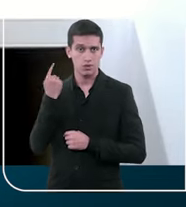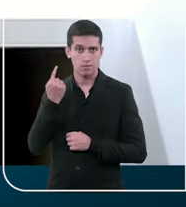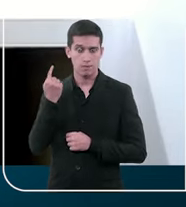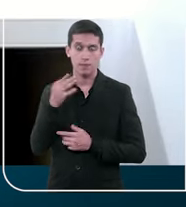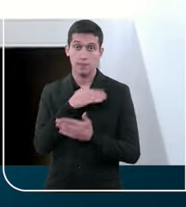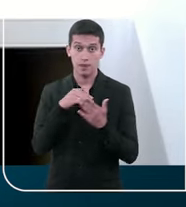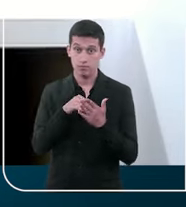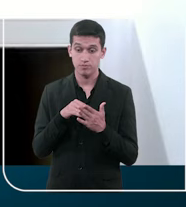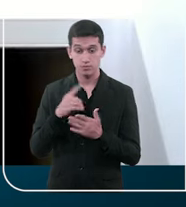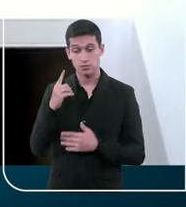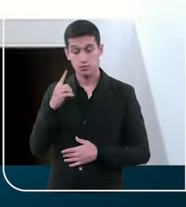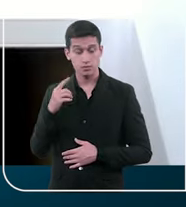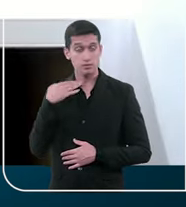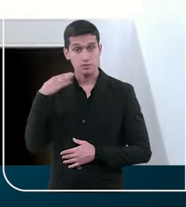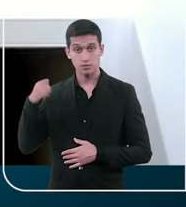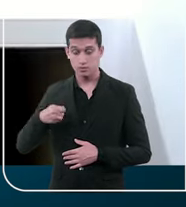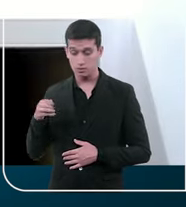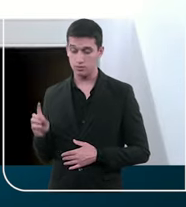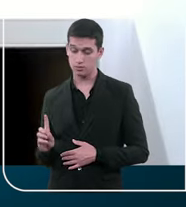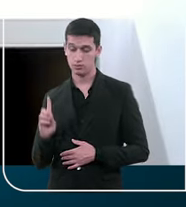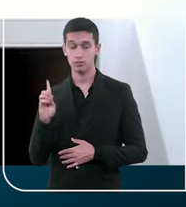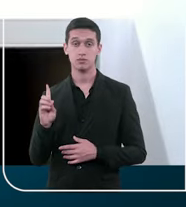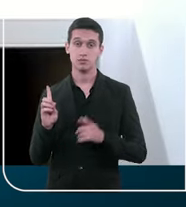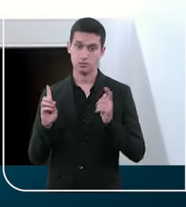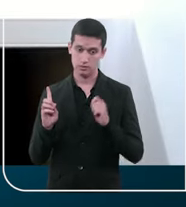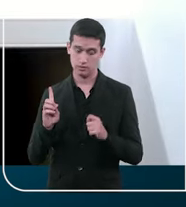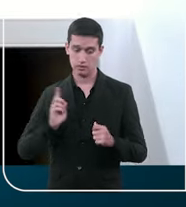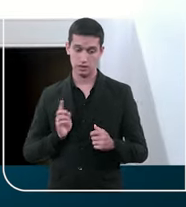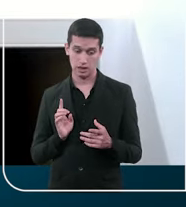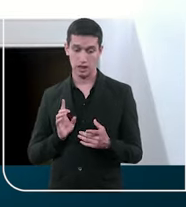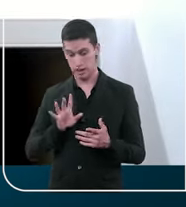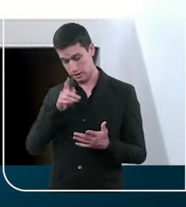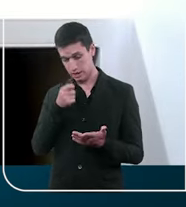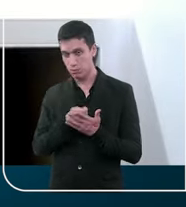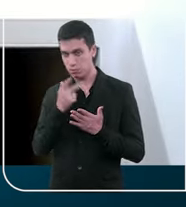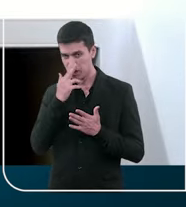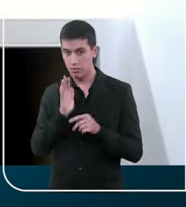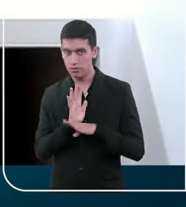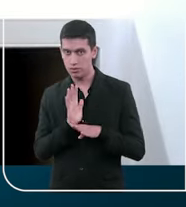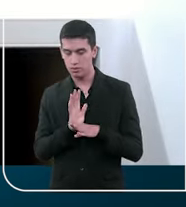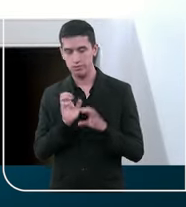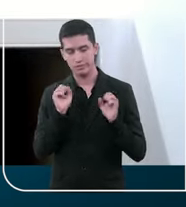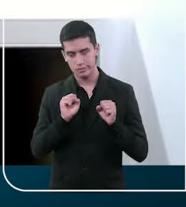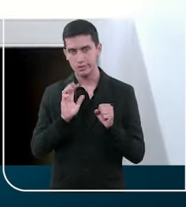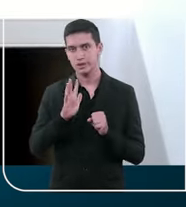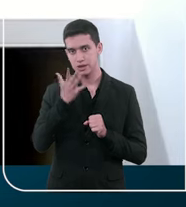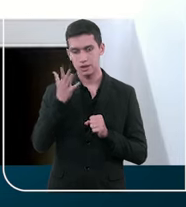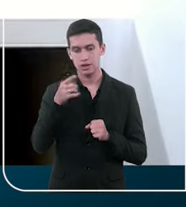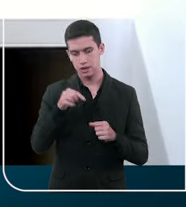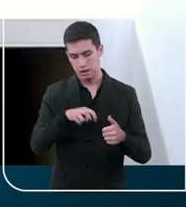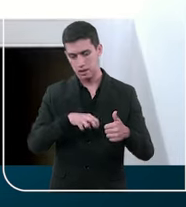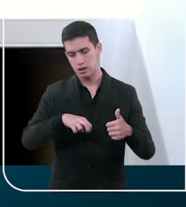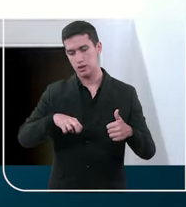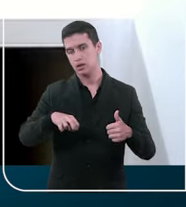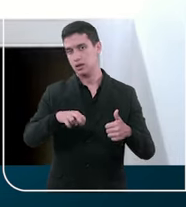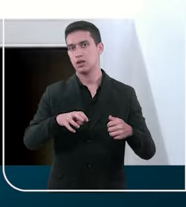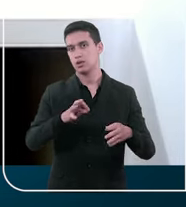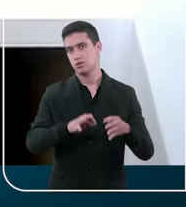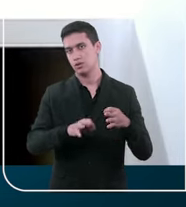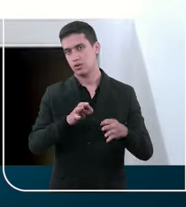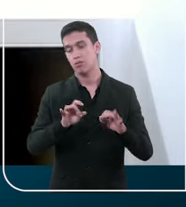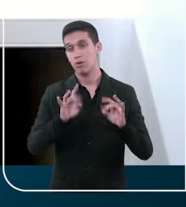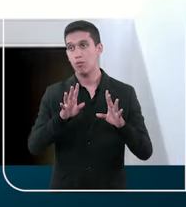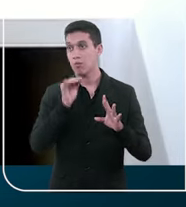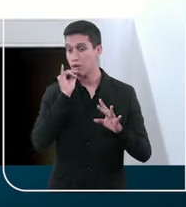que se alia a uma determinada posição pode ser fundamental no resultado de um julgamento, especialmente quando a gente está diante de uma posição de 4 a